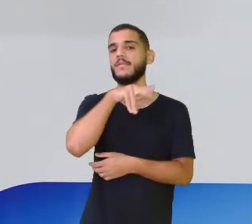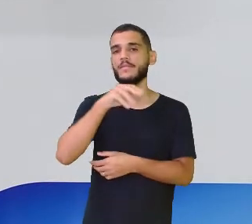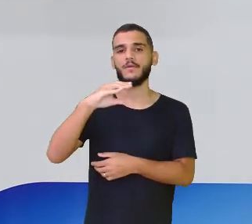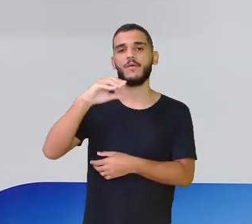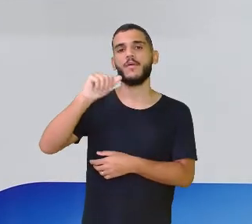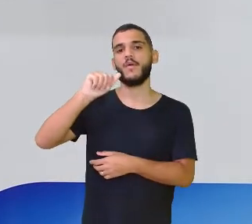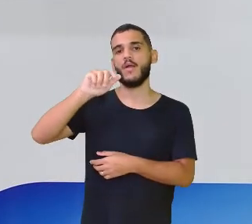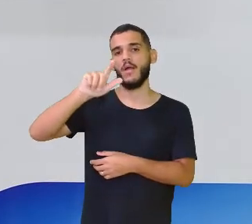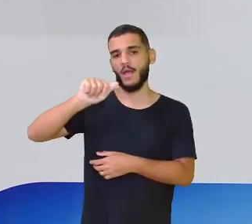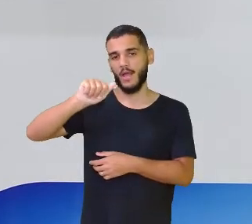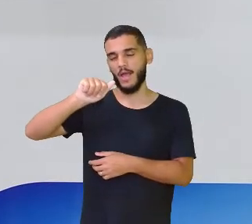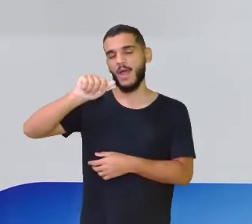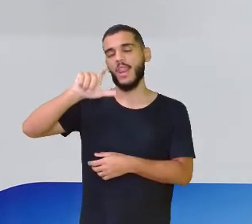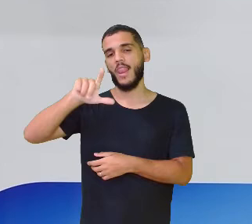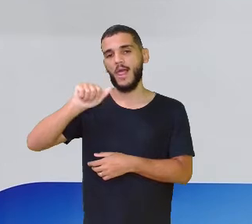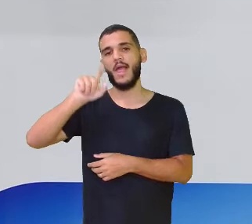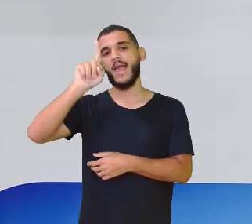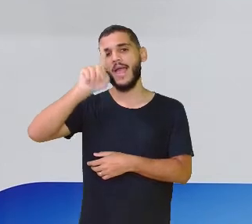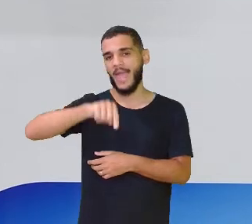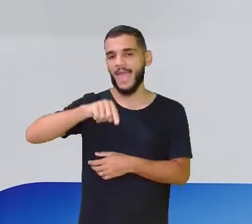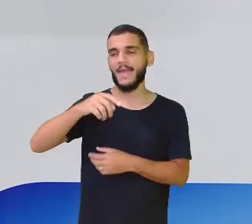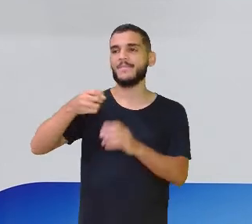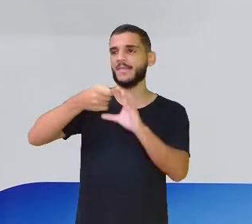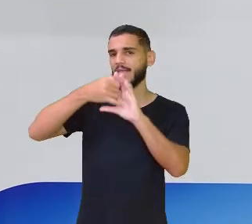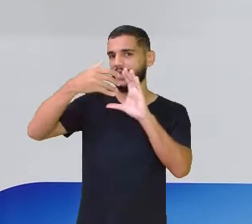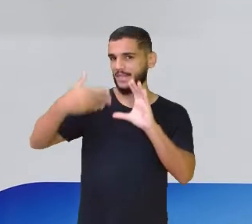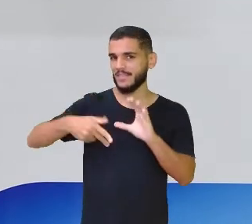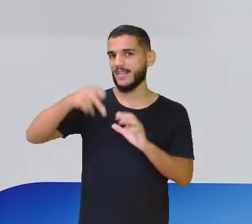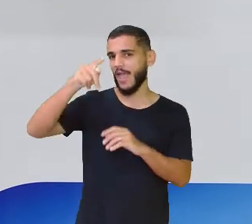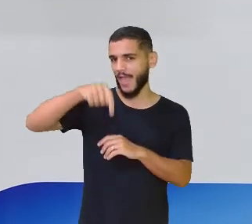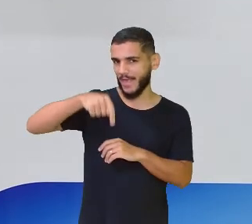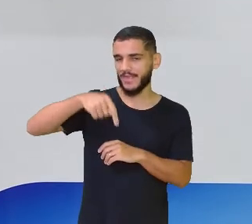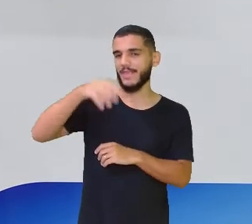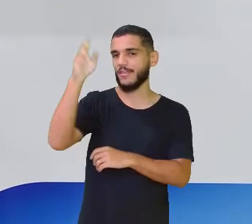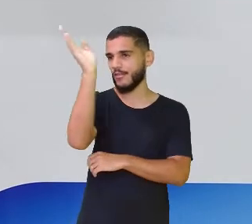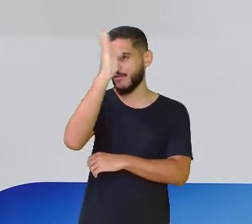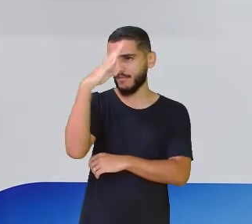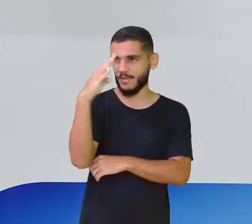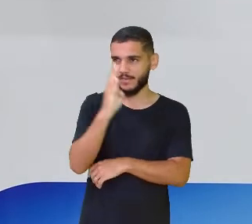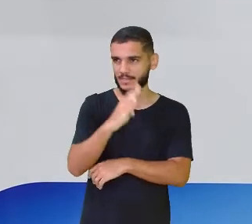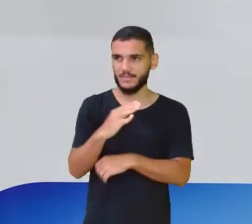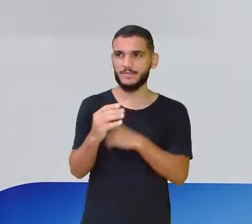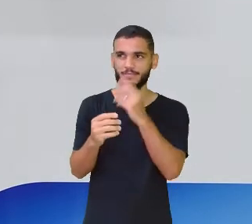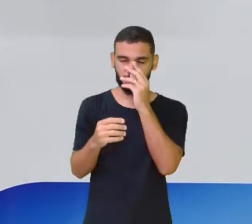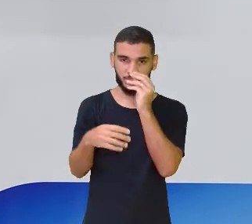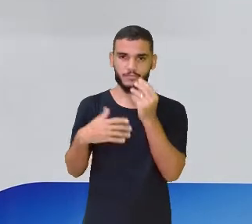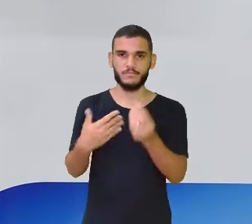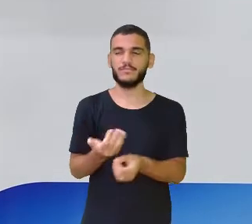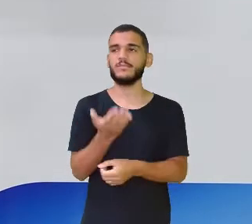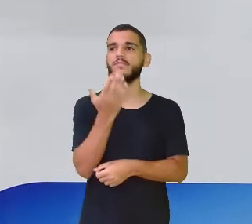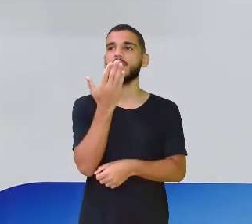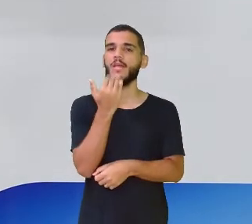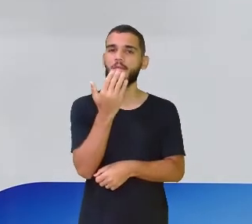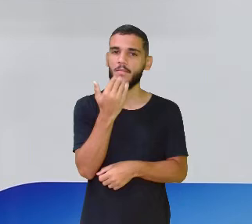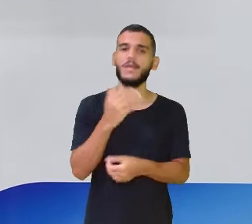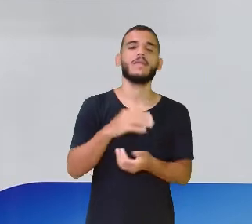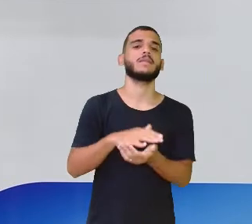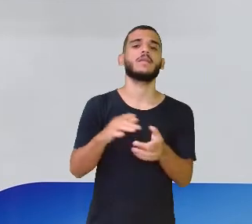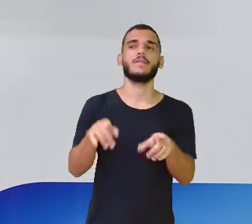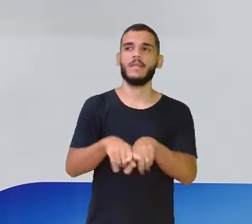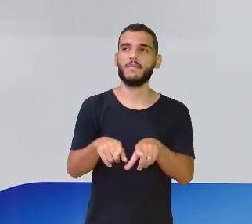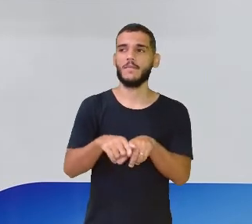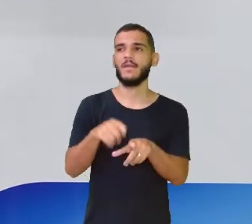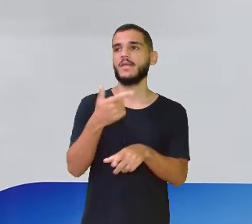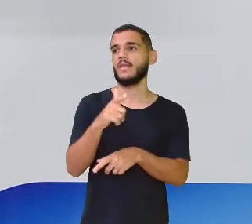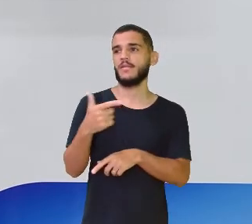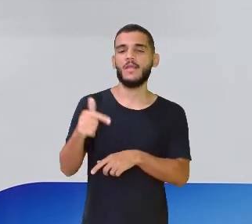ele não é característico da flora e da fauna brasileira, que significa o quê? Ele não se alimenta e não existe